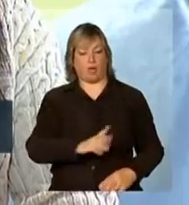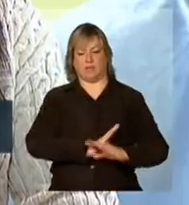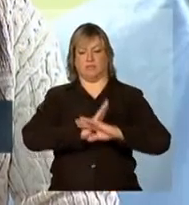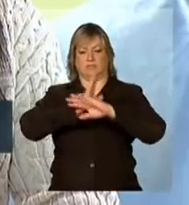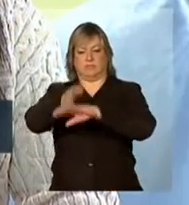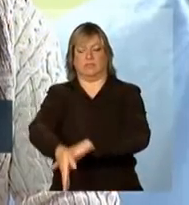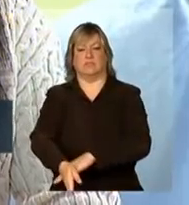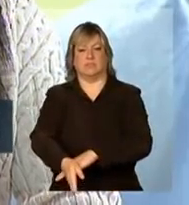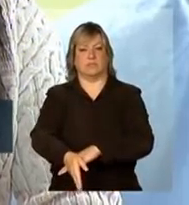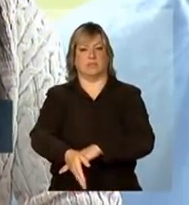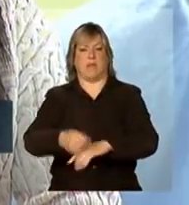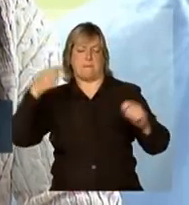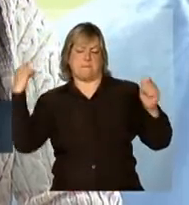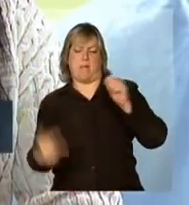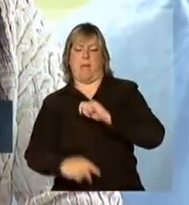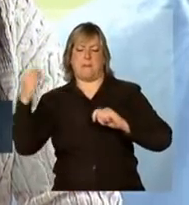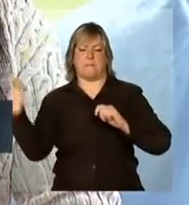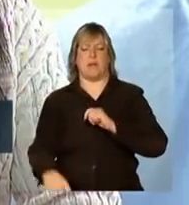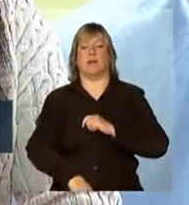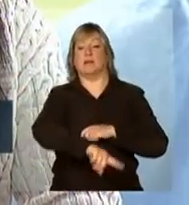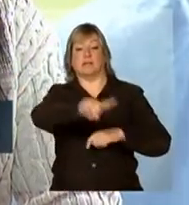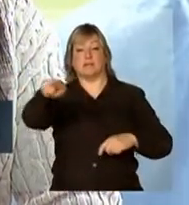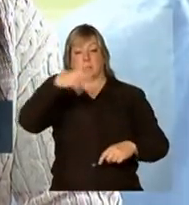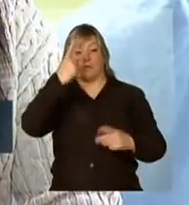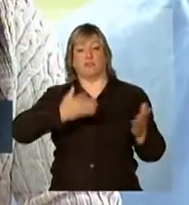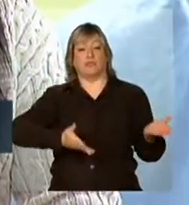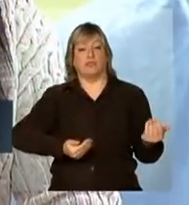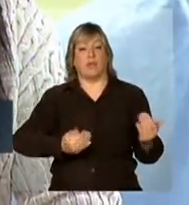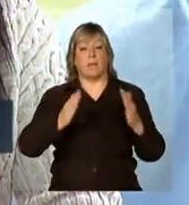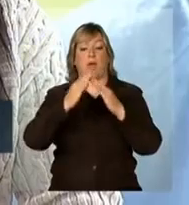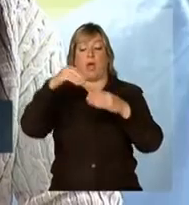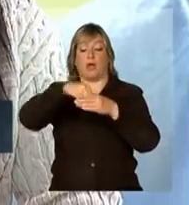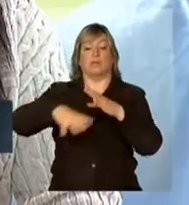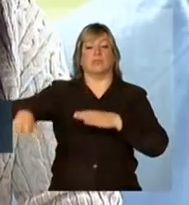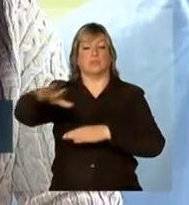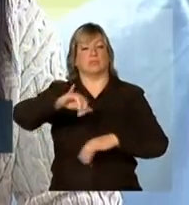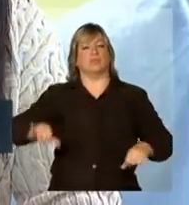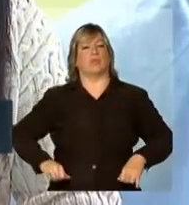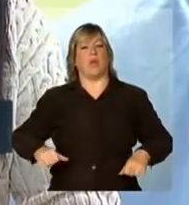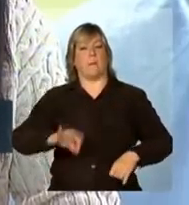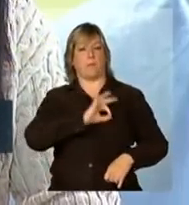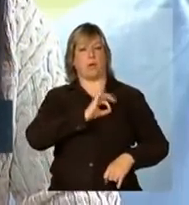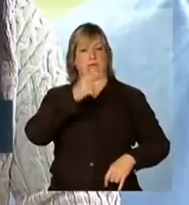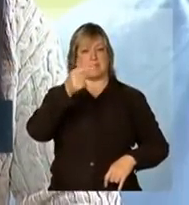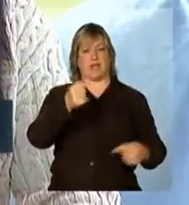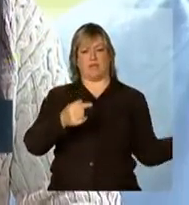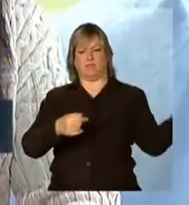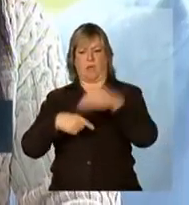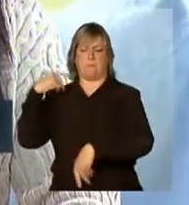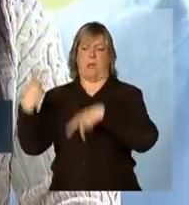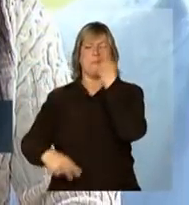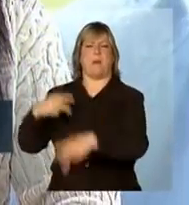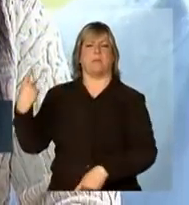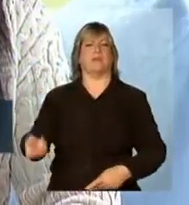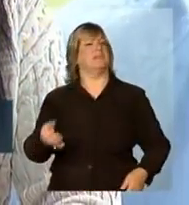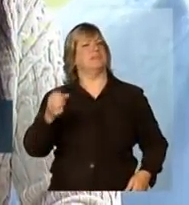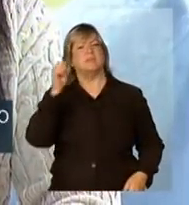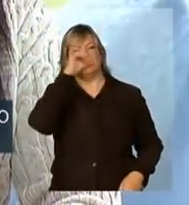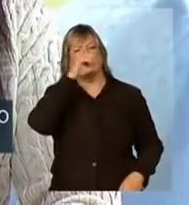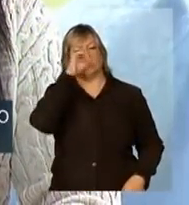alguns jovens e moradores da comunidade. E a gente fica triste com a ação truculenta da